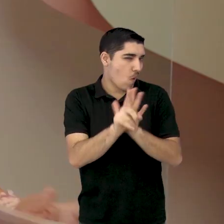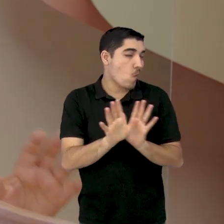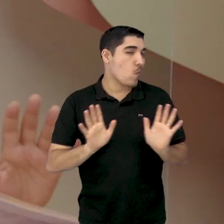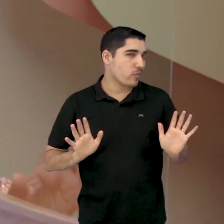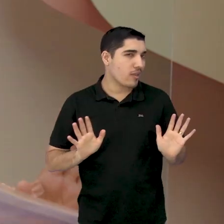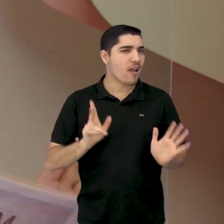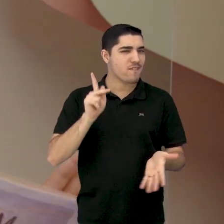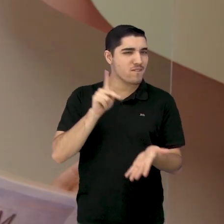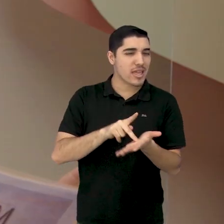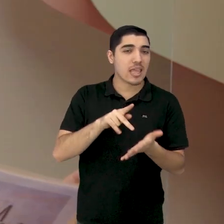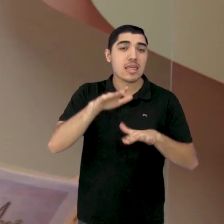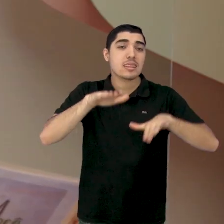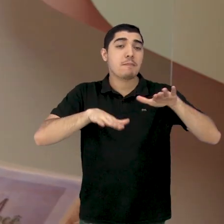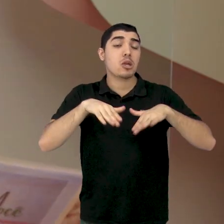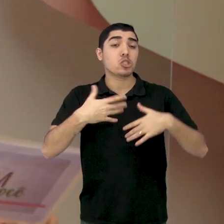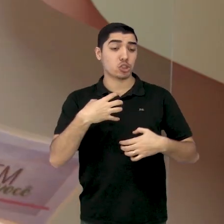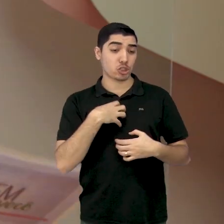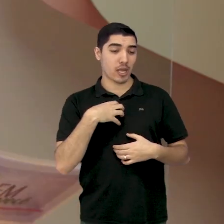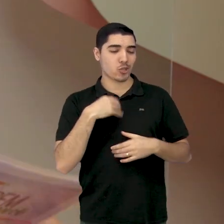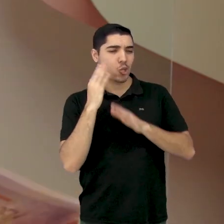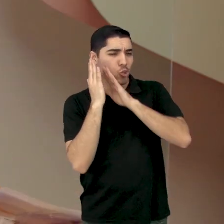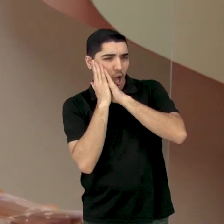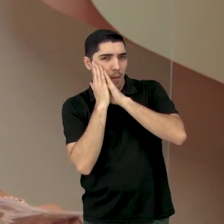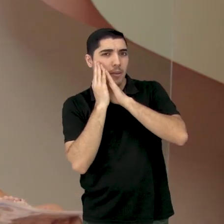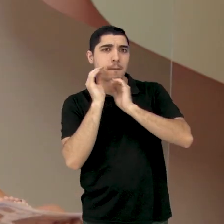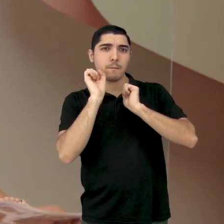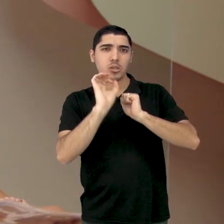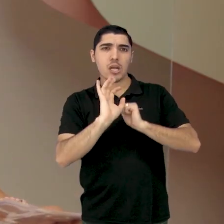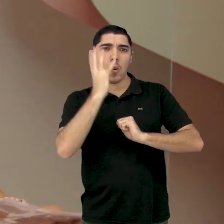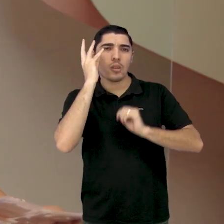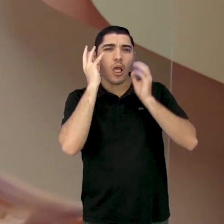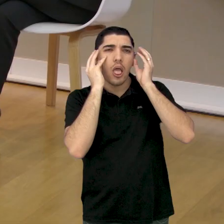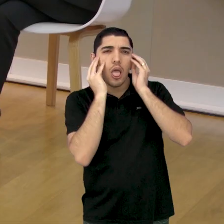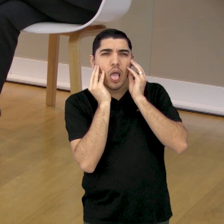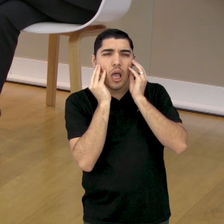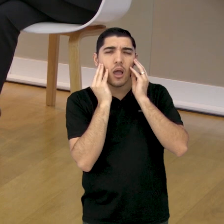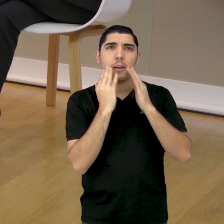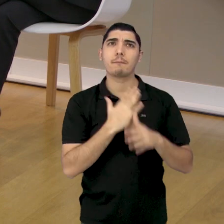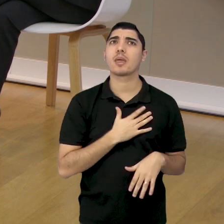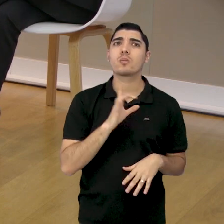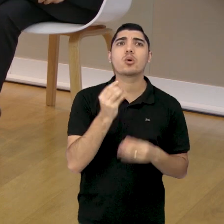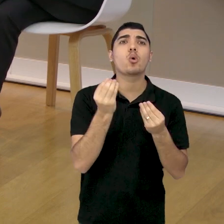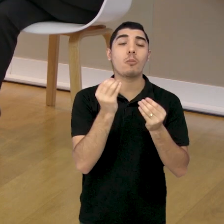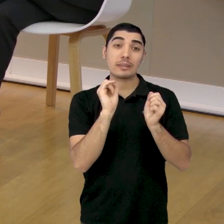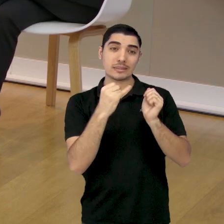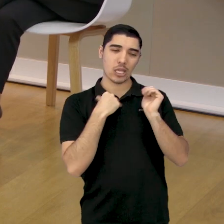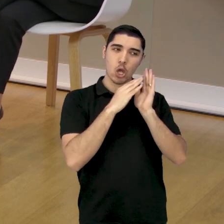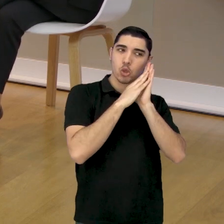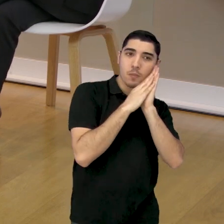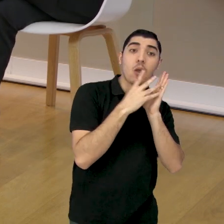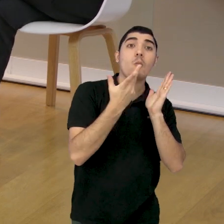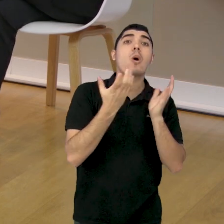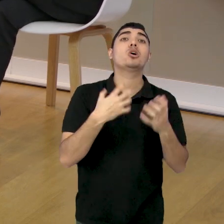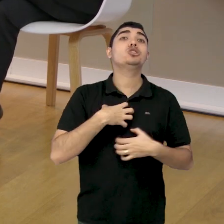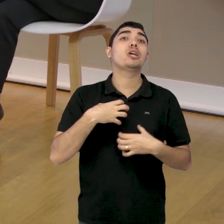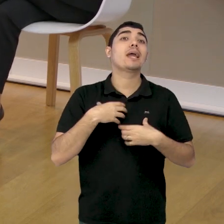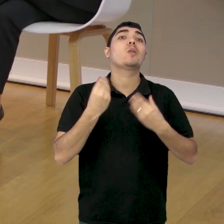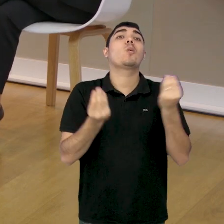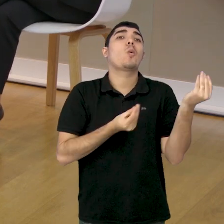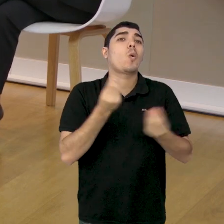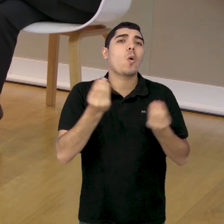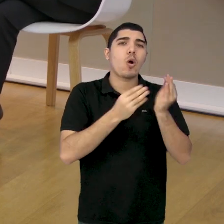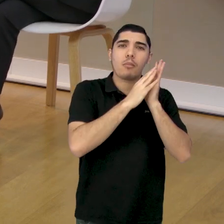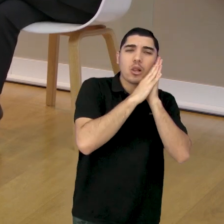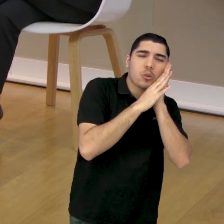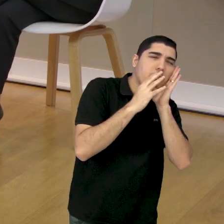que dependendo da posição que a gente dorme, pode criar rugas? Pelo amor de Deus, me explica essa posição e eu tenho certeza que o telespectador de